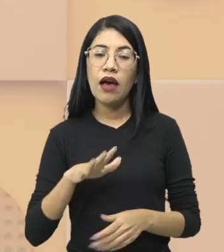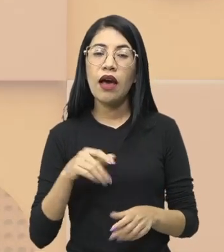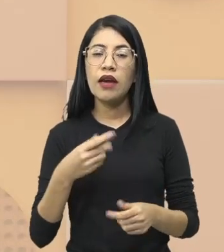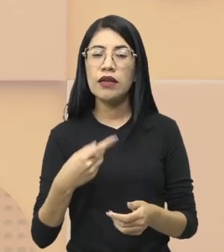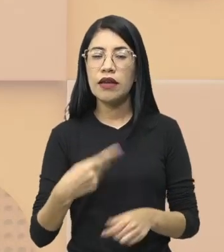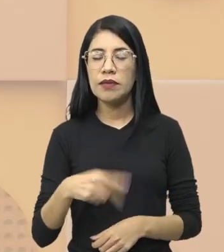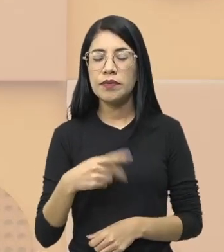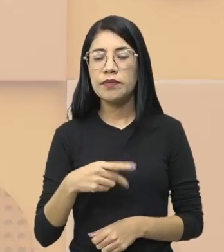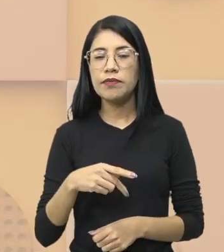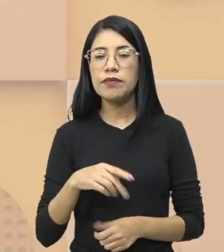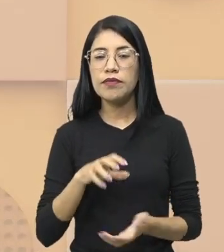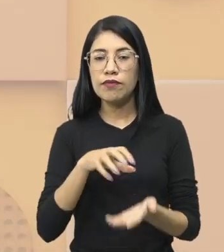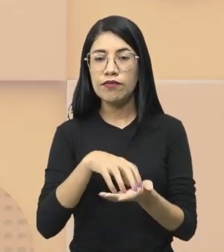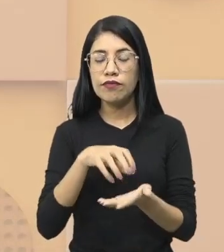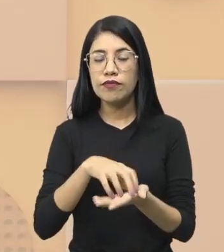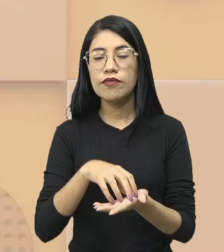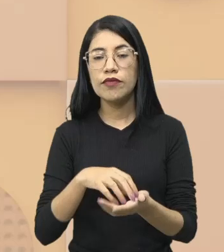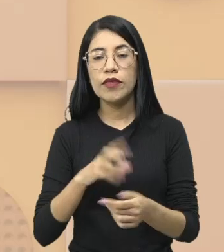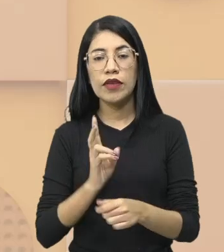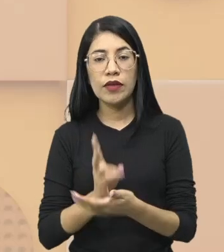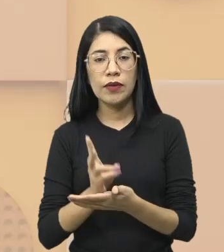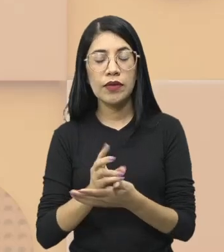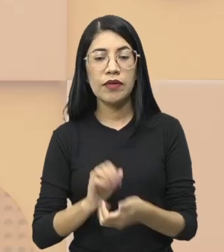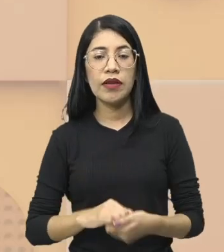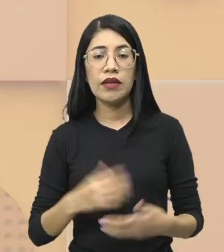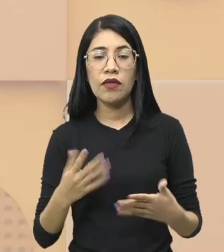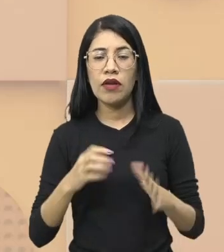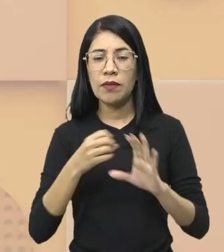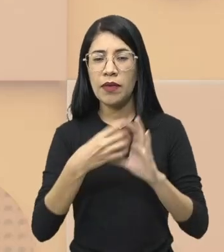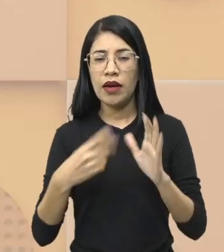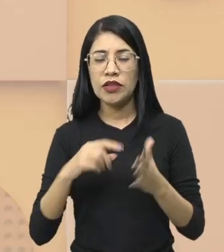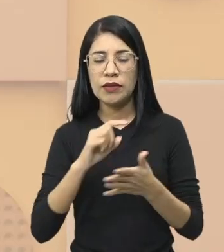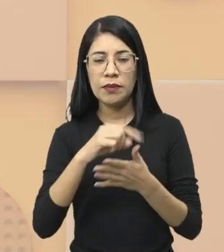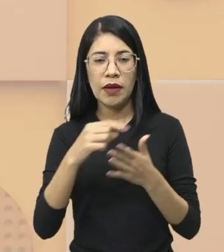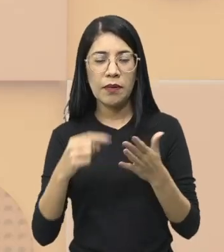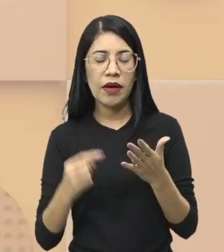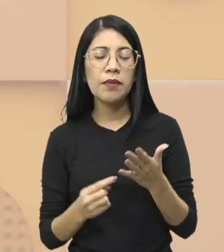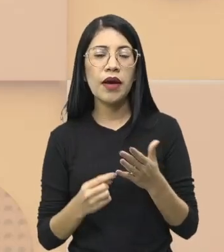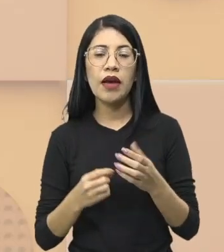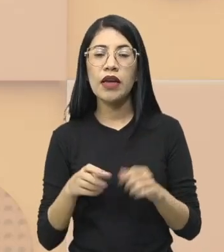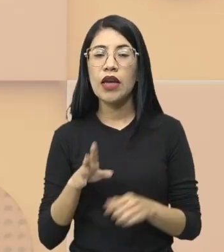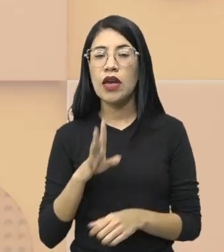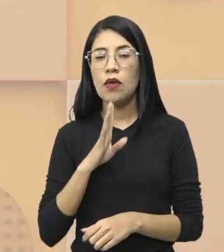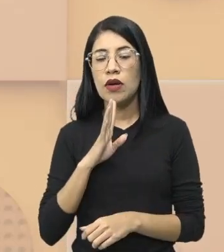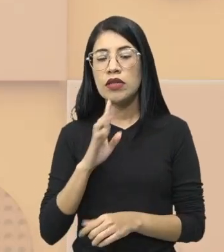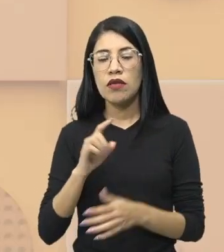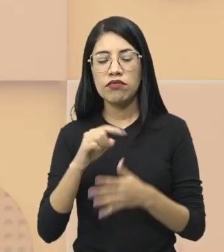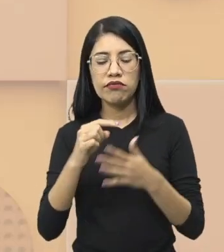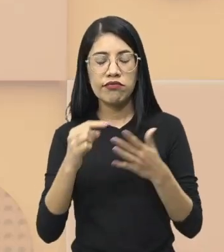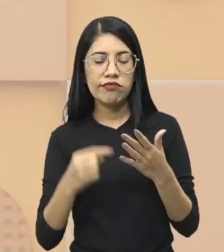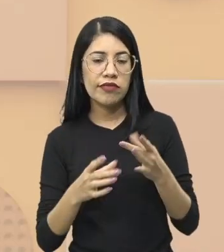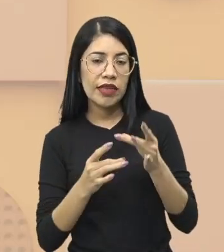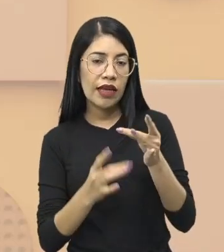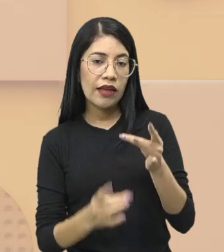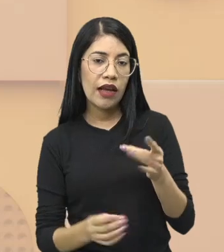de preservação permanente, certo? Então essas foram as categorias aí para vocês conhecerem um pouco